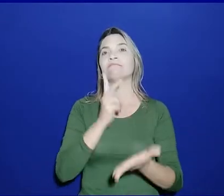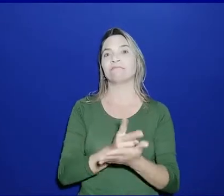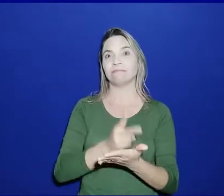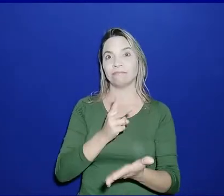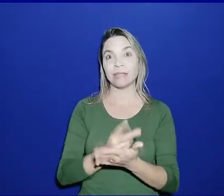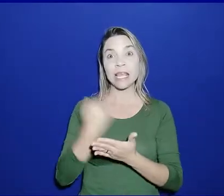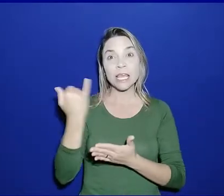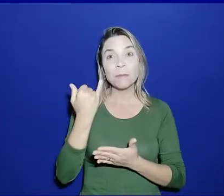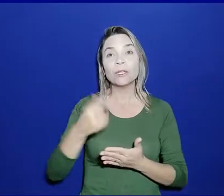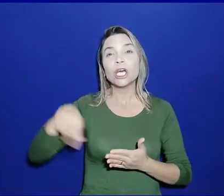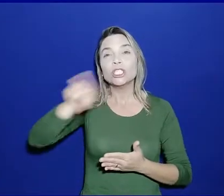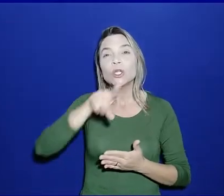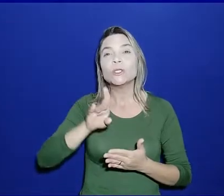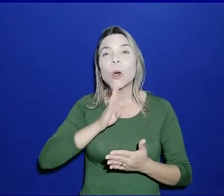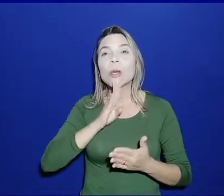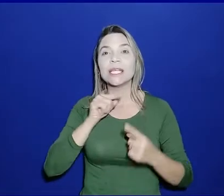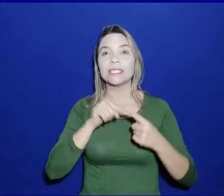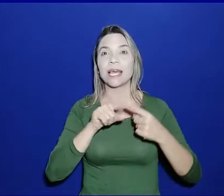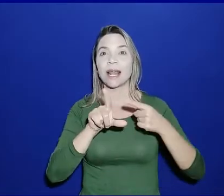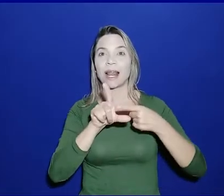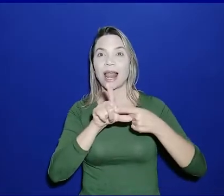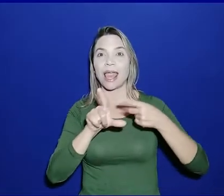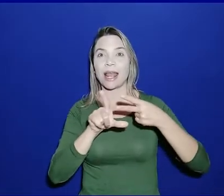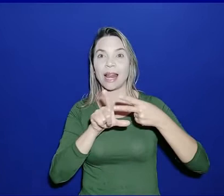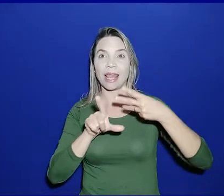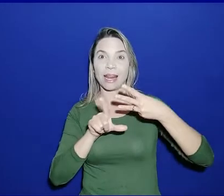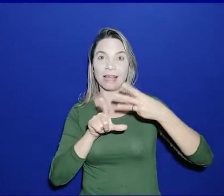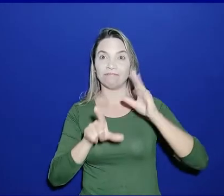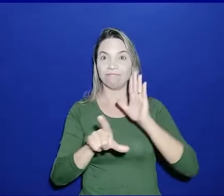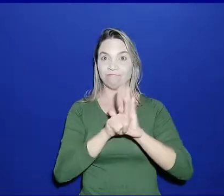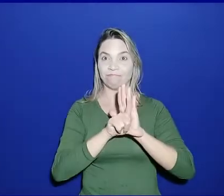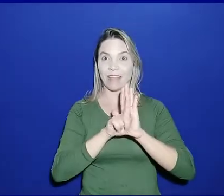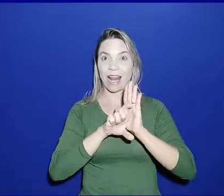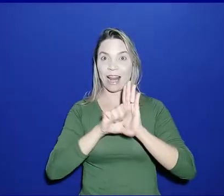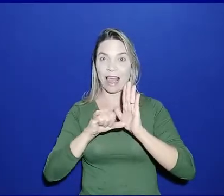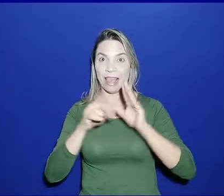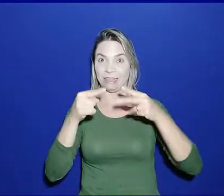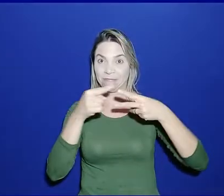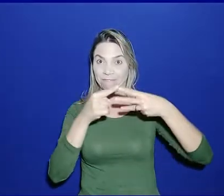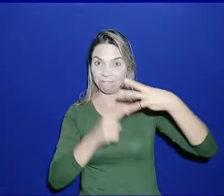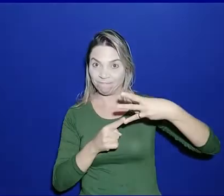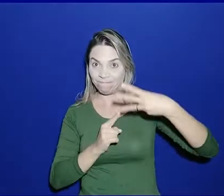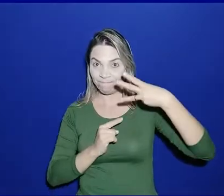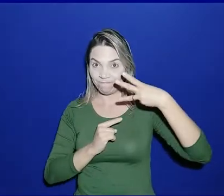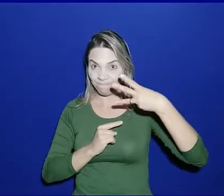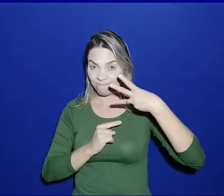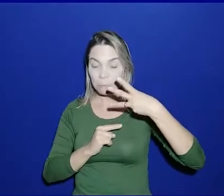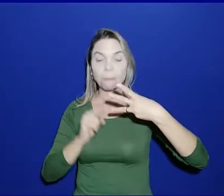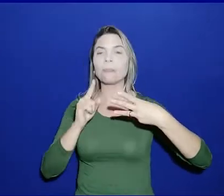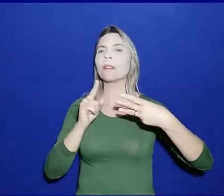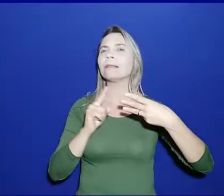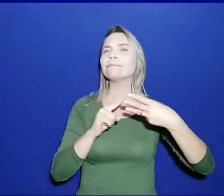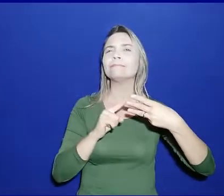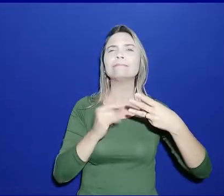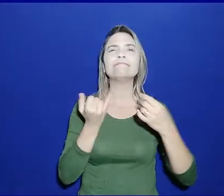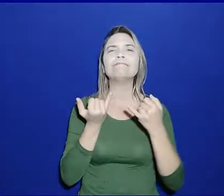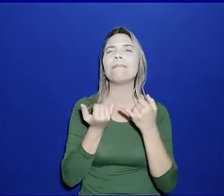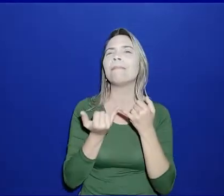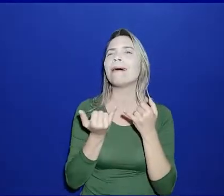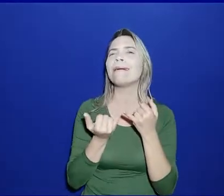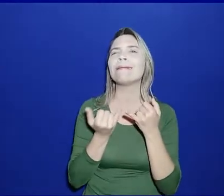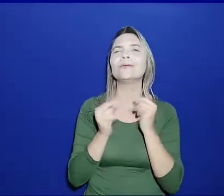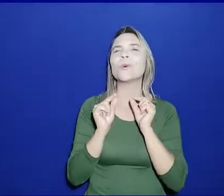todos precisamos conhecer essas leis. Essas 3 leis aqui colocadas são provavelmente um